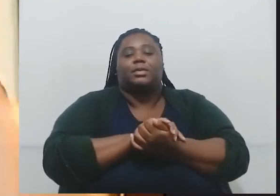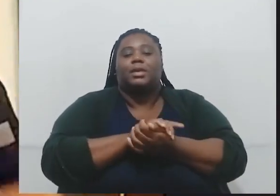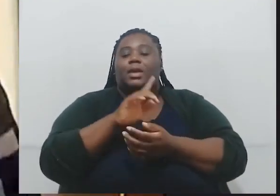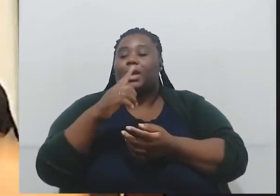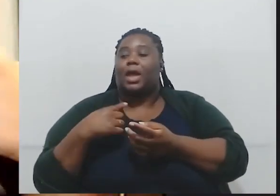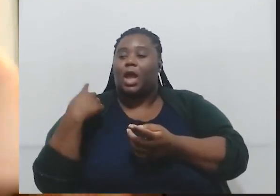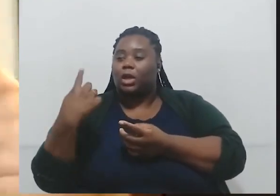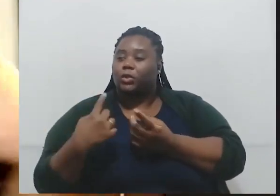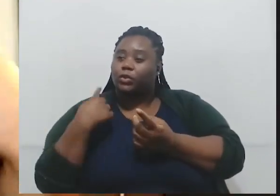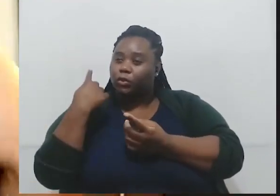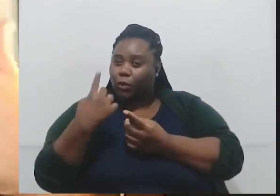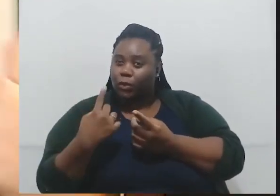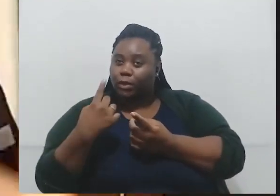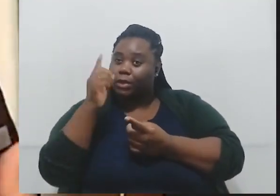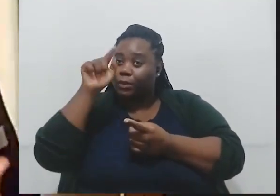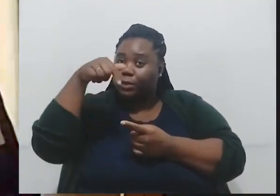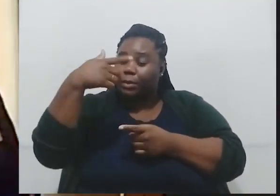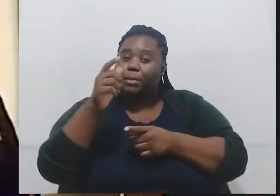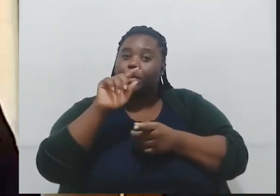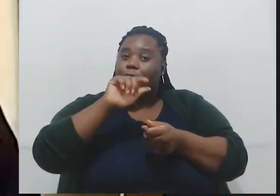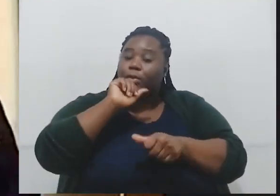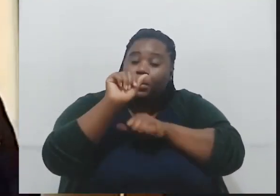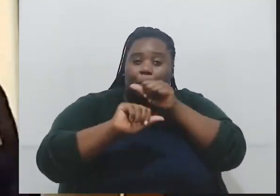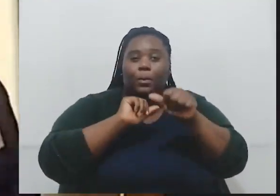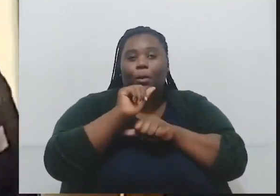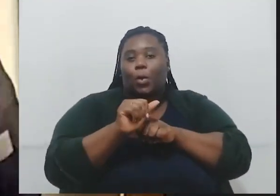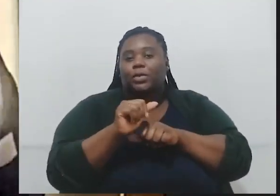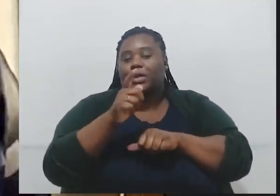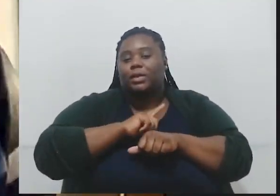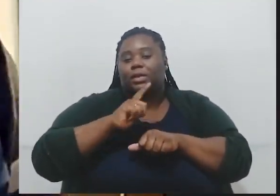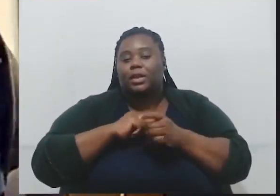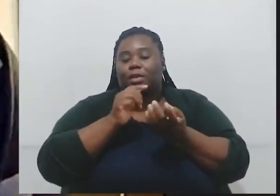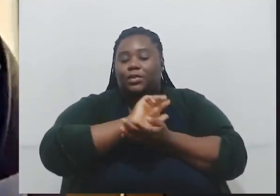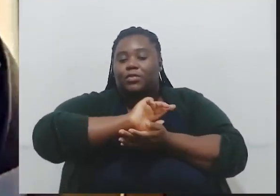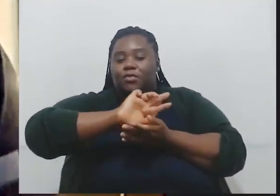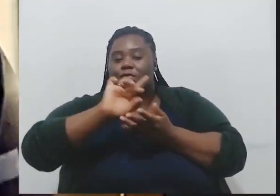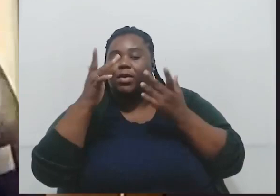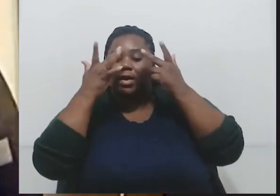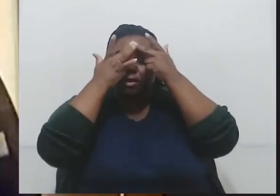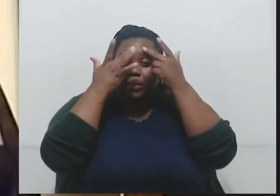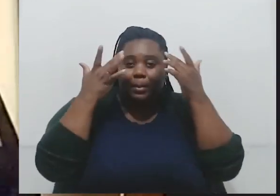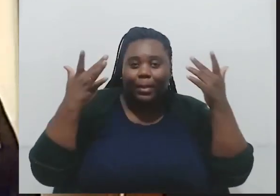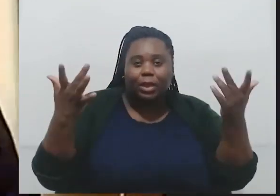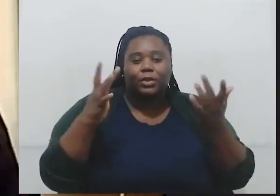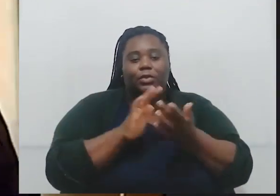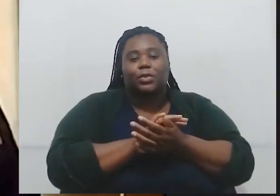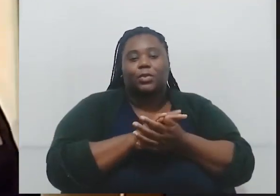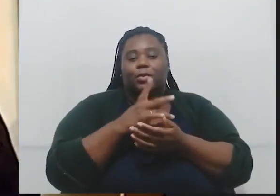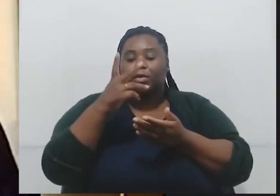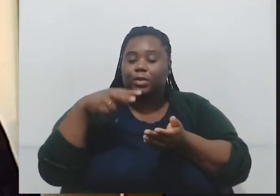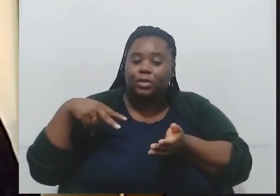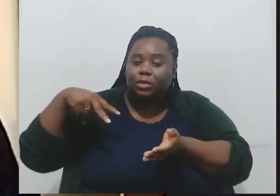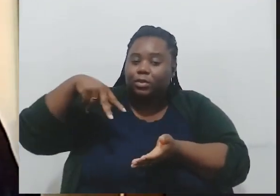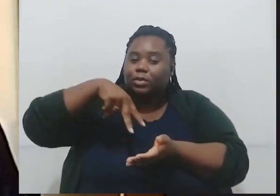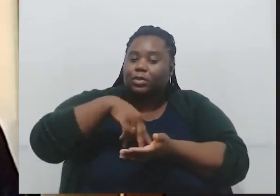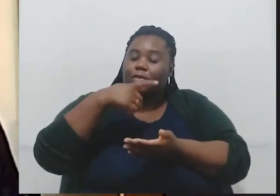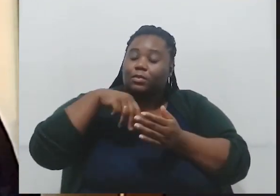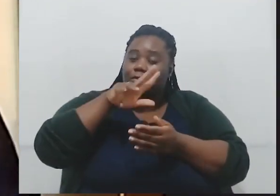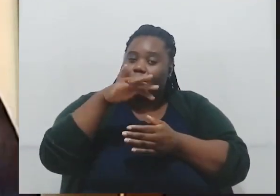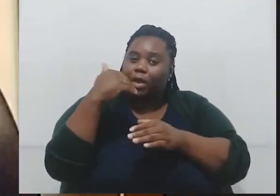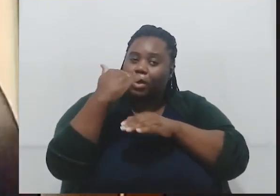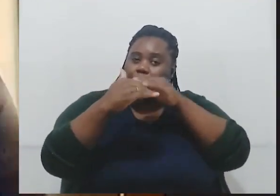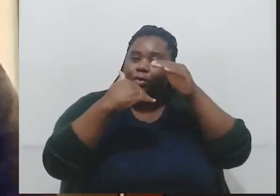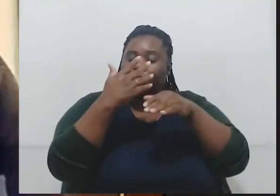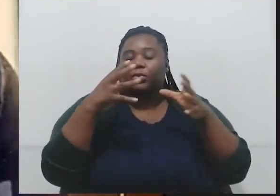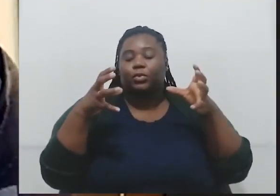assim, ela é muito habitada por esses levantes que a gente vai construindo junto em cena. Nesse sentido, eu tô contigo, assim, eu